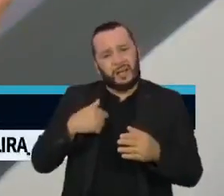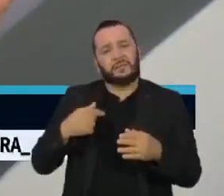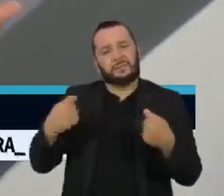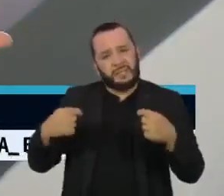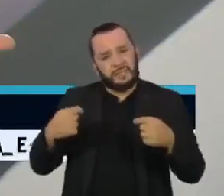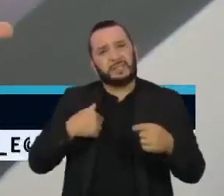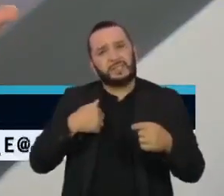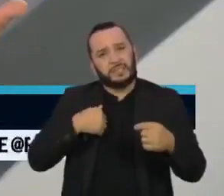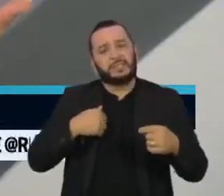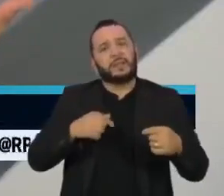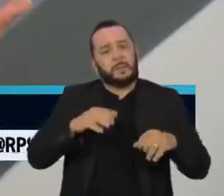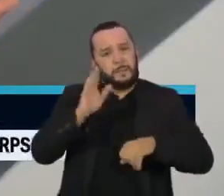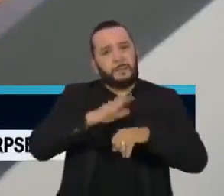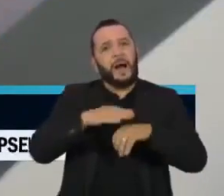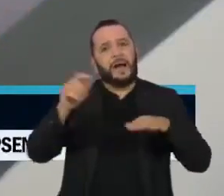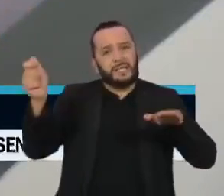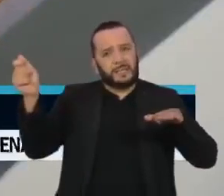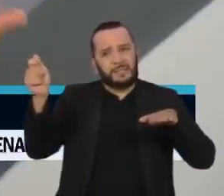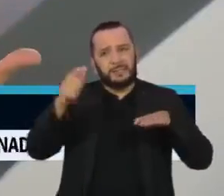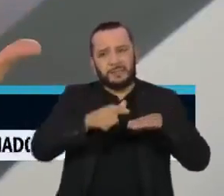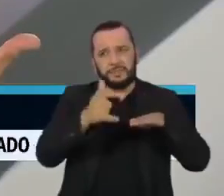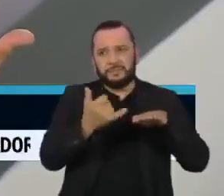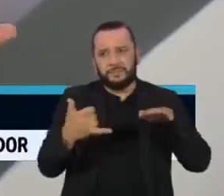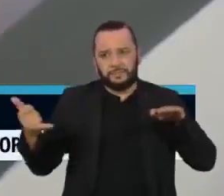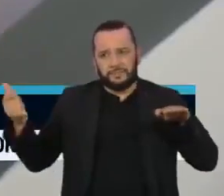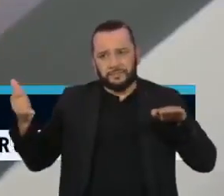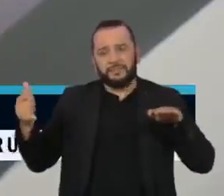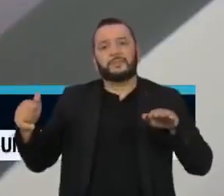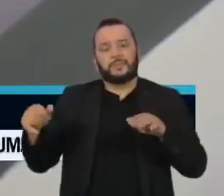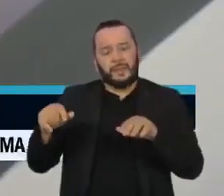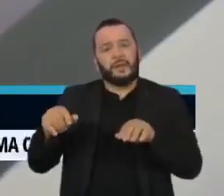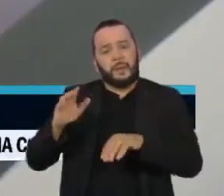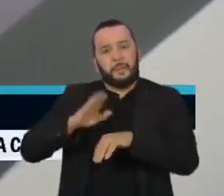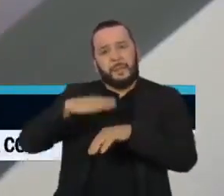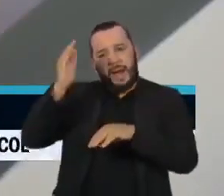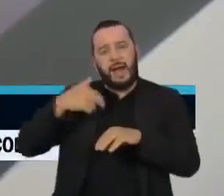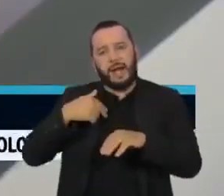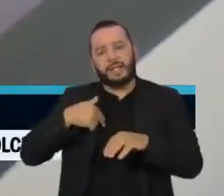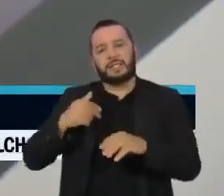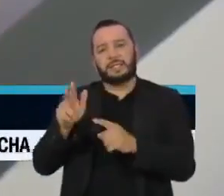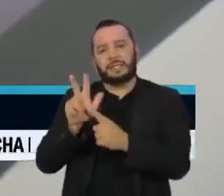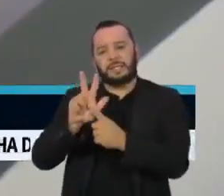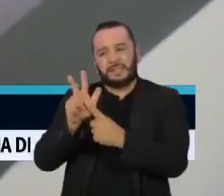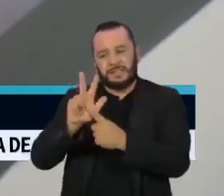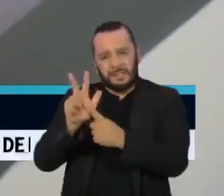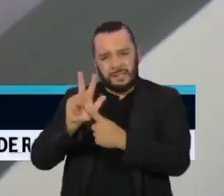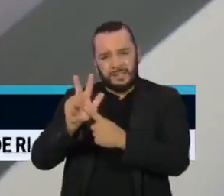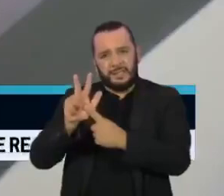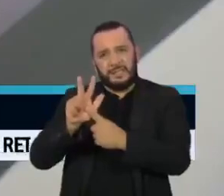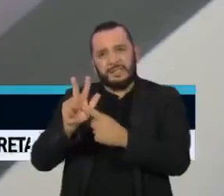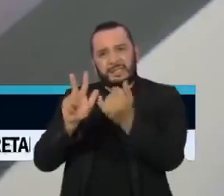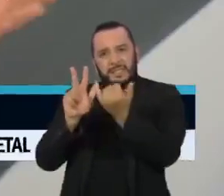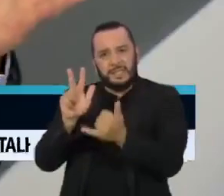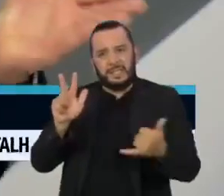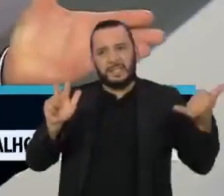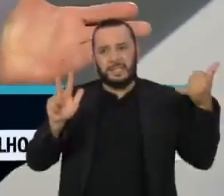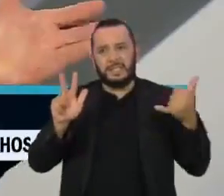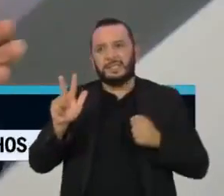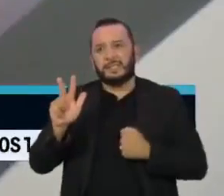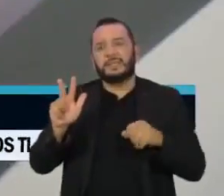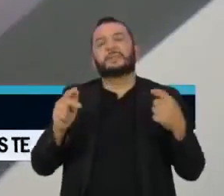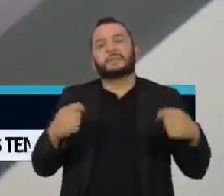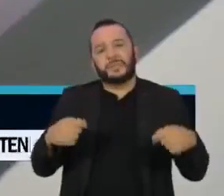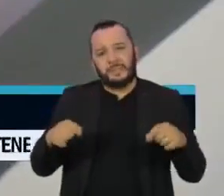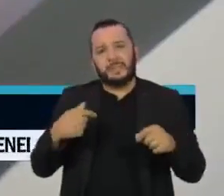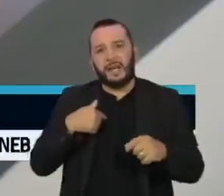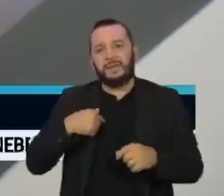com mais energia solar, mais energia eólica. Eólica e solar deveria ter 30%. A gente sempre